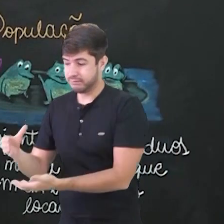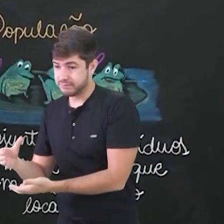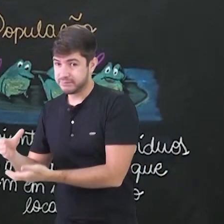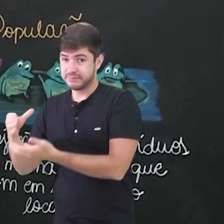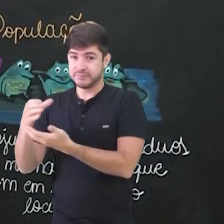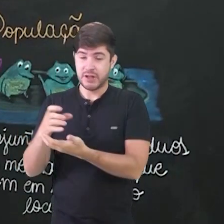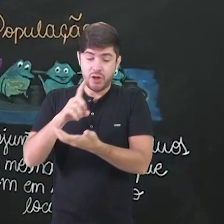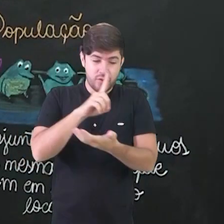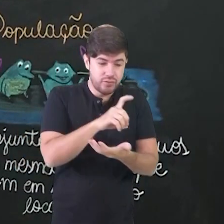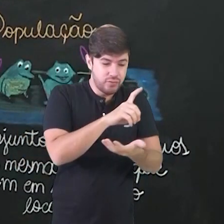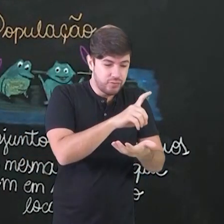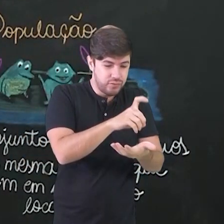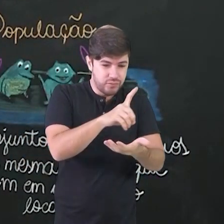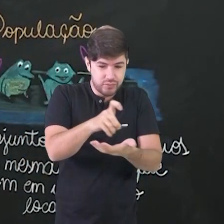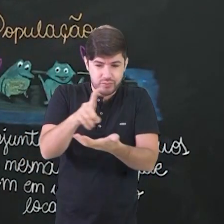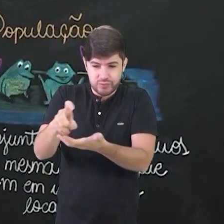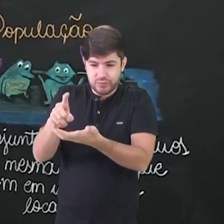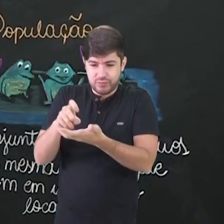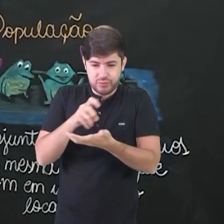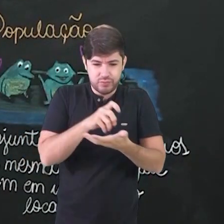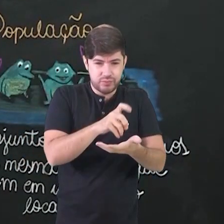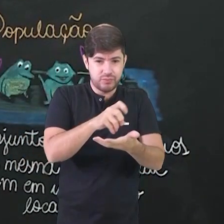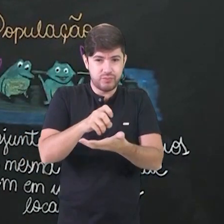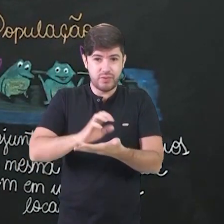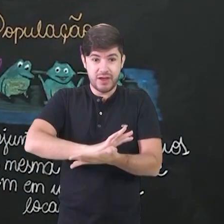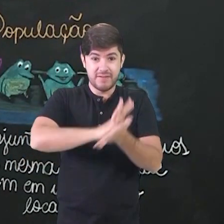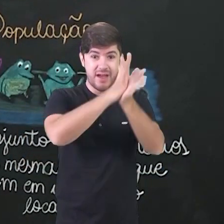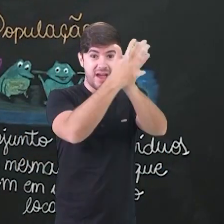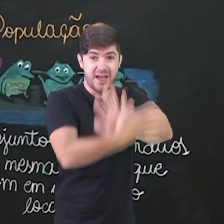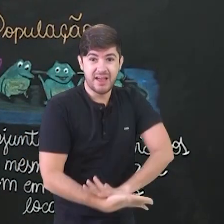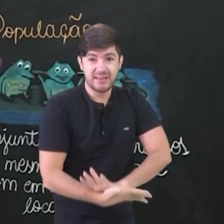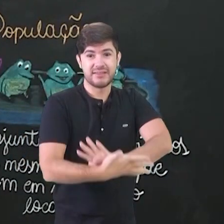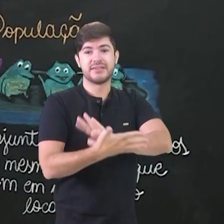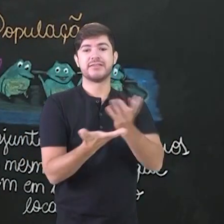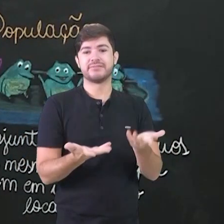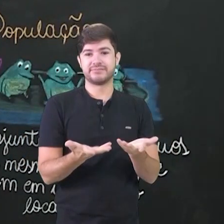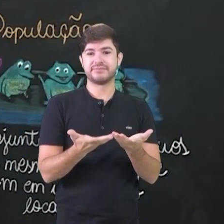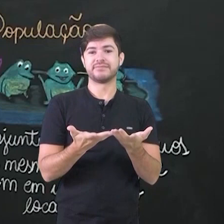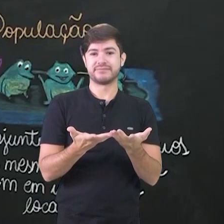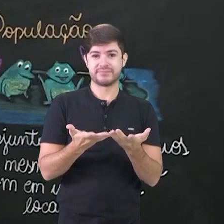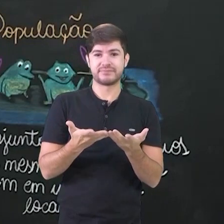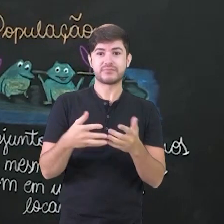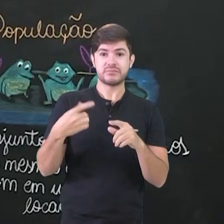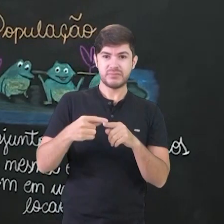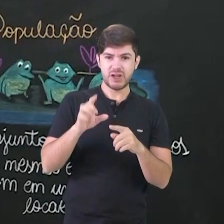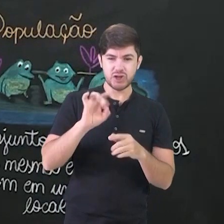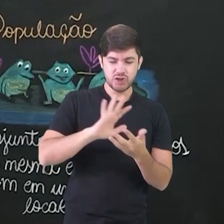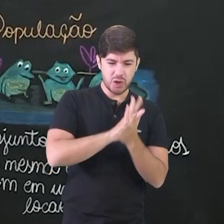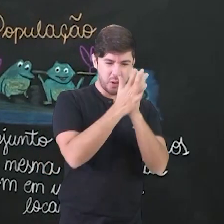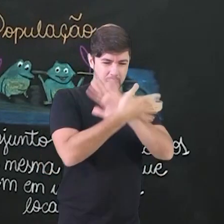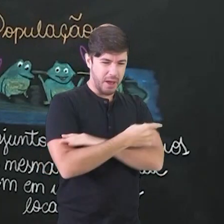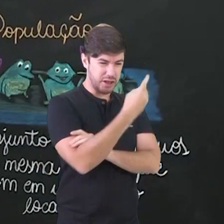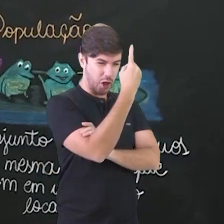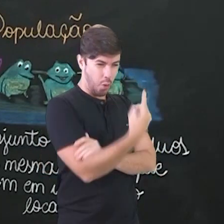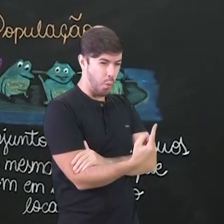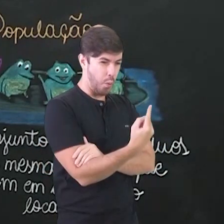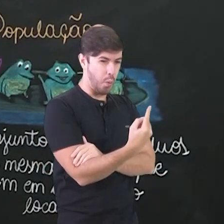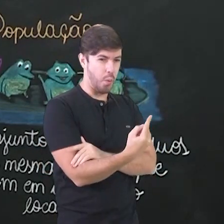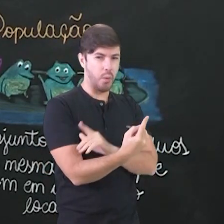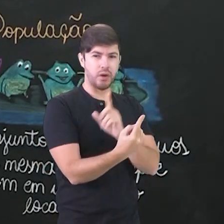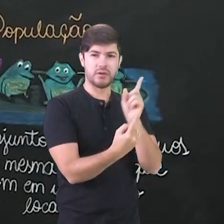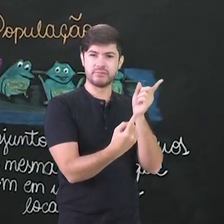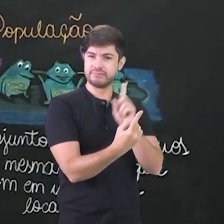químico que vai eliminar esses seres. Esse produto químico que é lançado sobre aquela população para matar aquela simpática